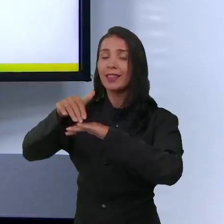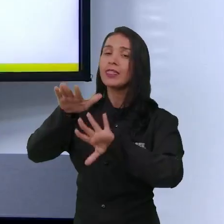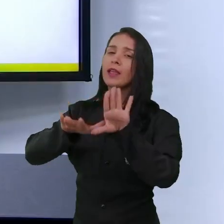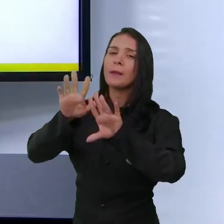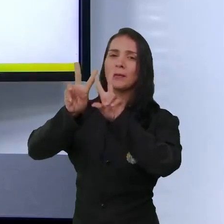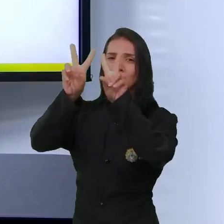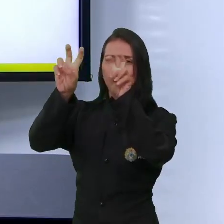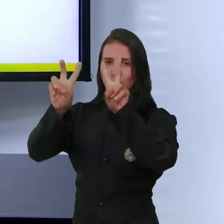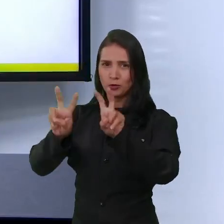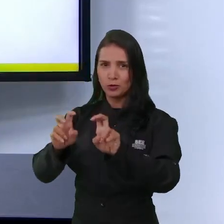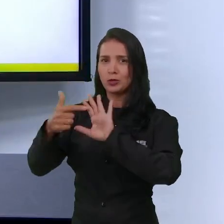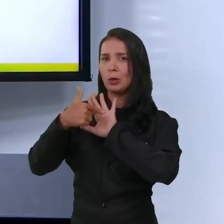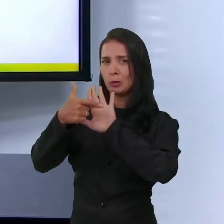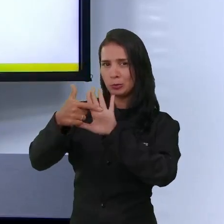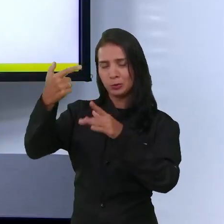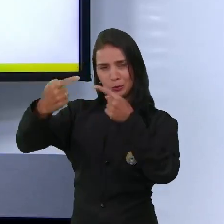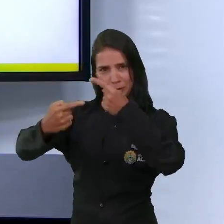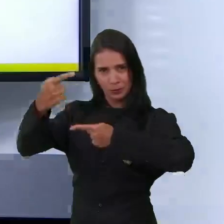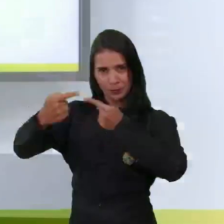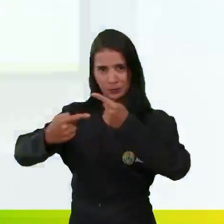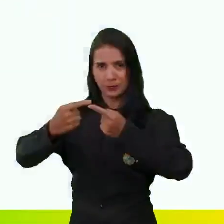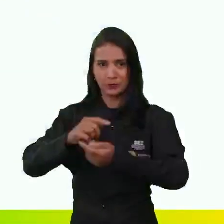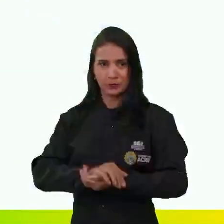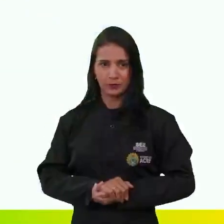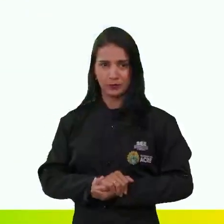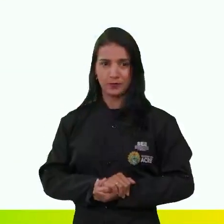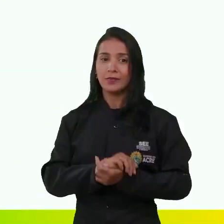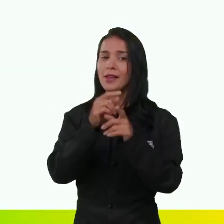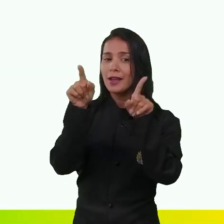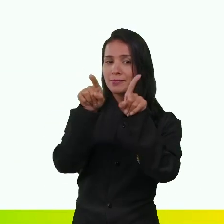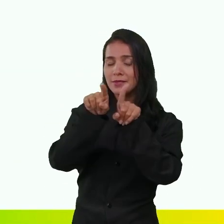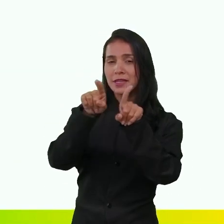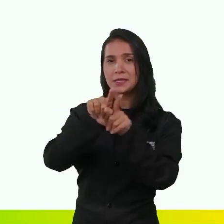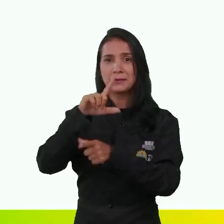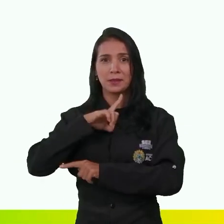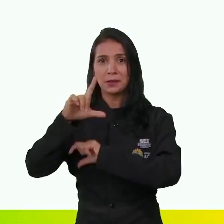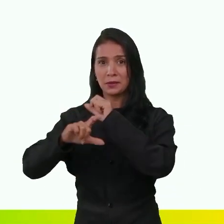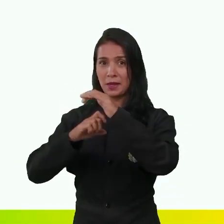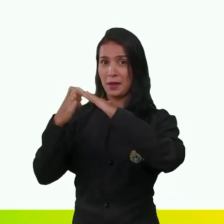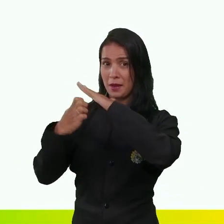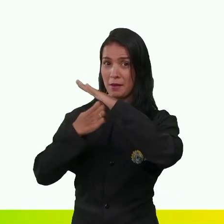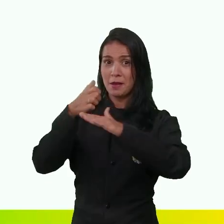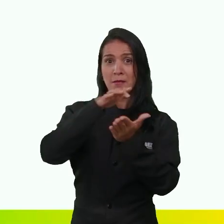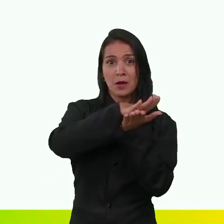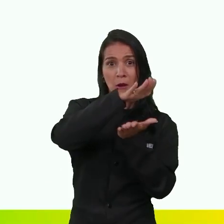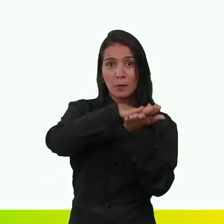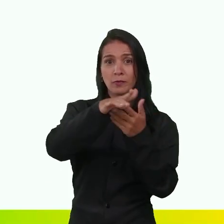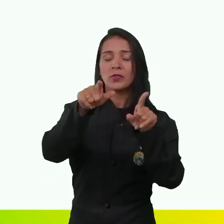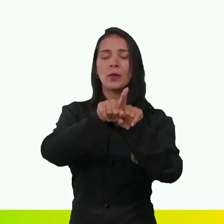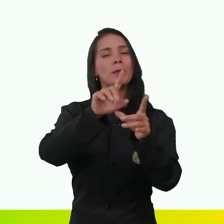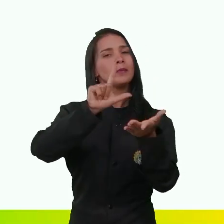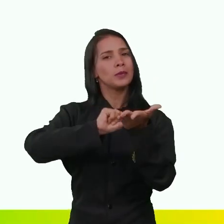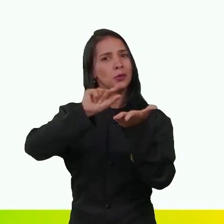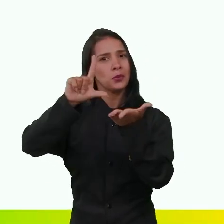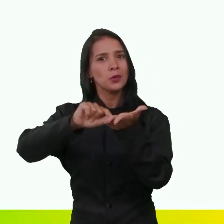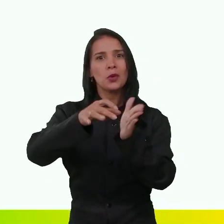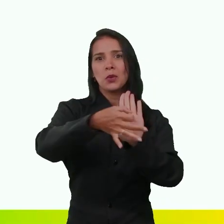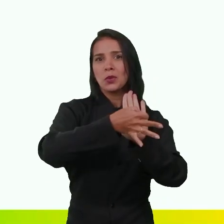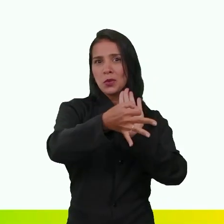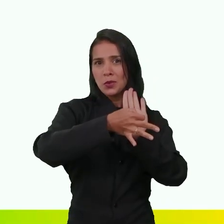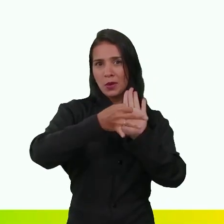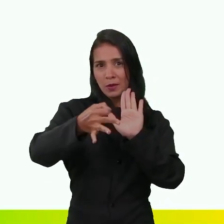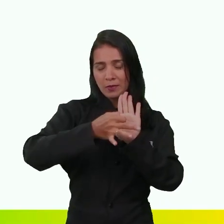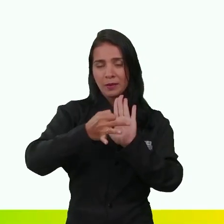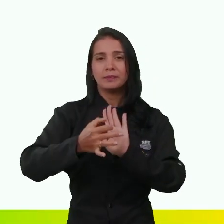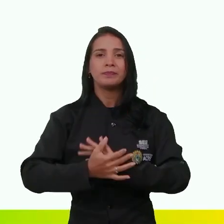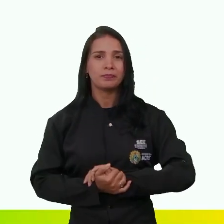que será tratado. Além disso, nós temos o editorial e artigo de opinião, que trazem um ponto